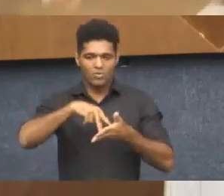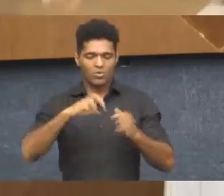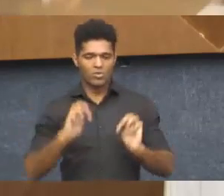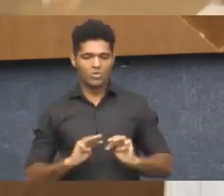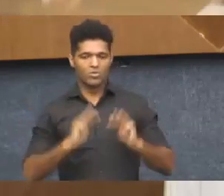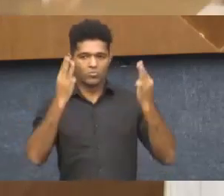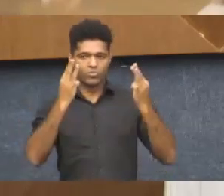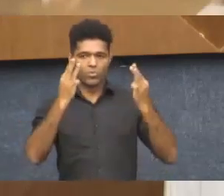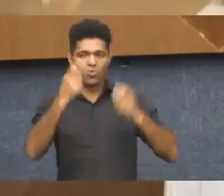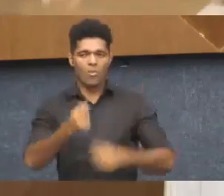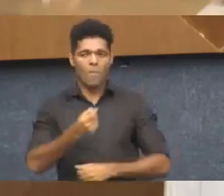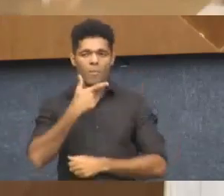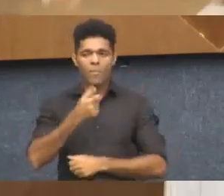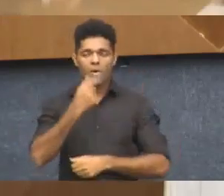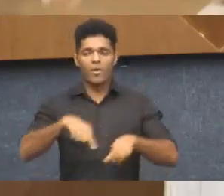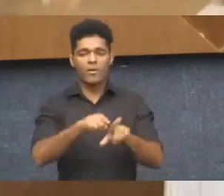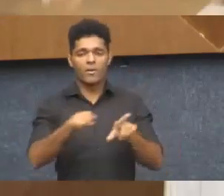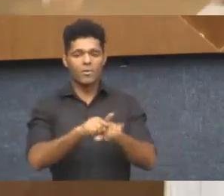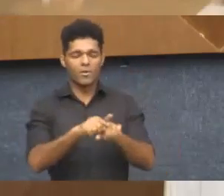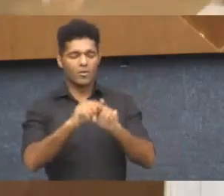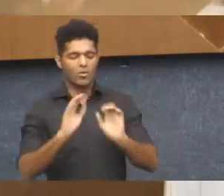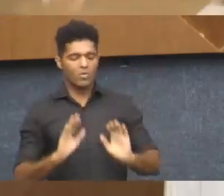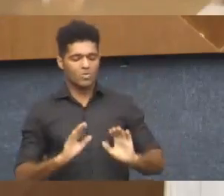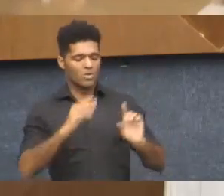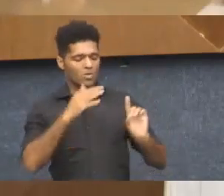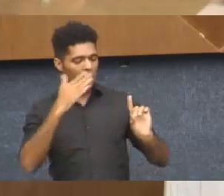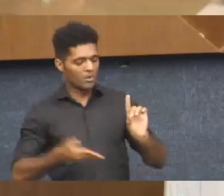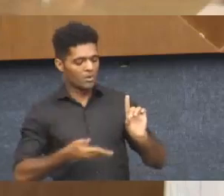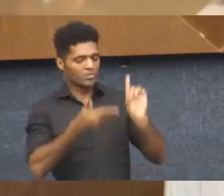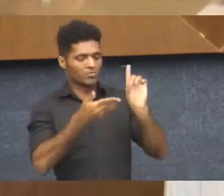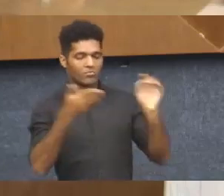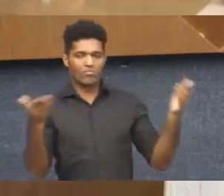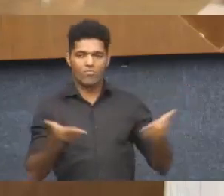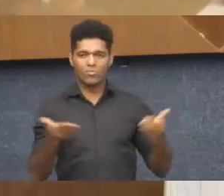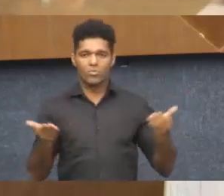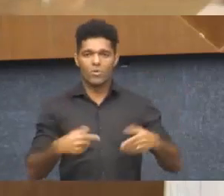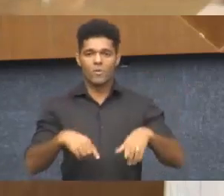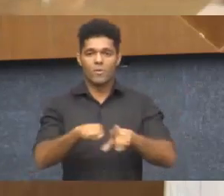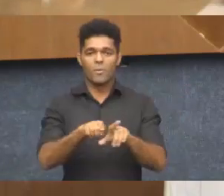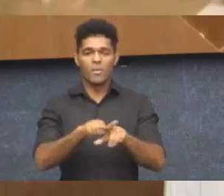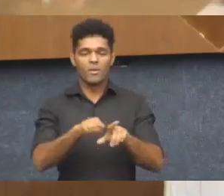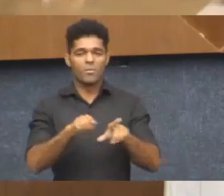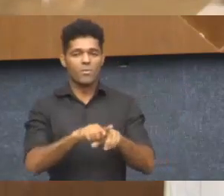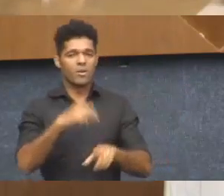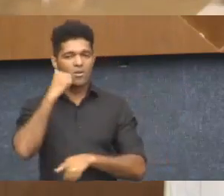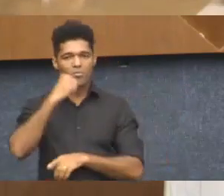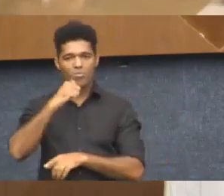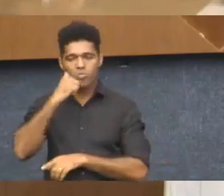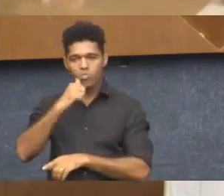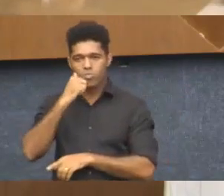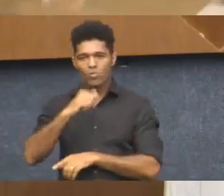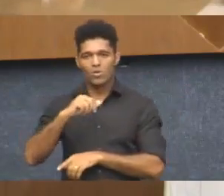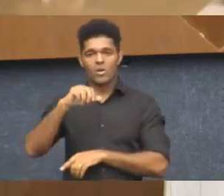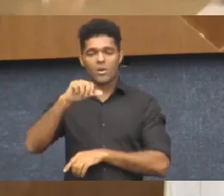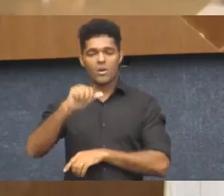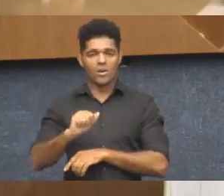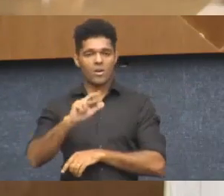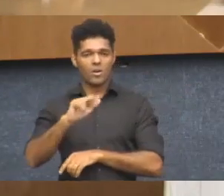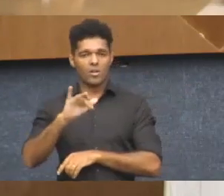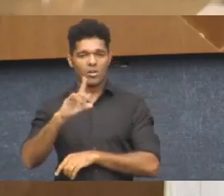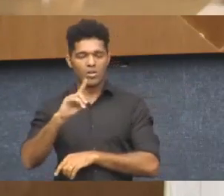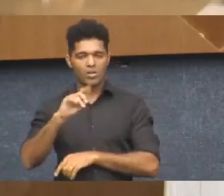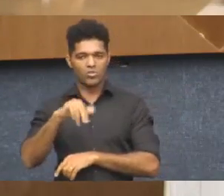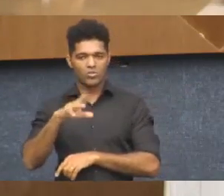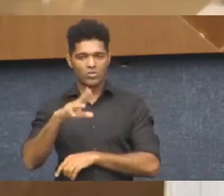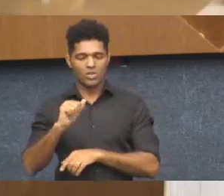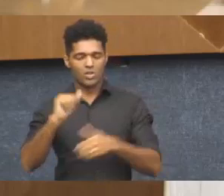stand-up, que é o nosso homenageado. A senhora Ariadna Heller de Moura Freitas Araújo, esposa